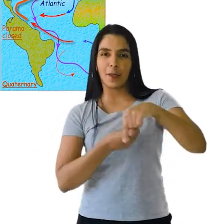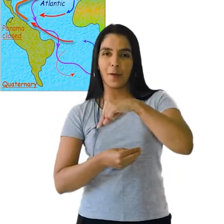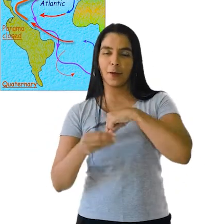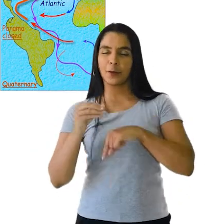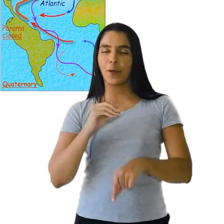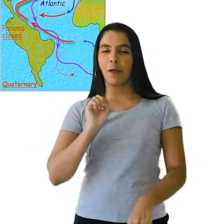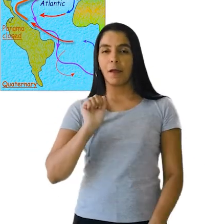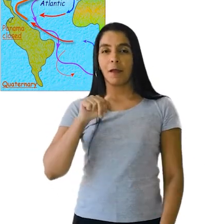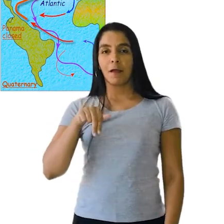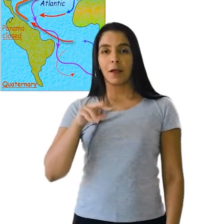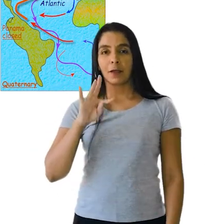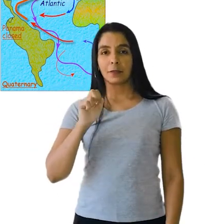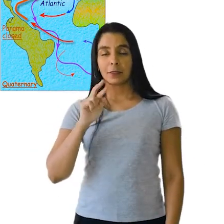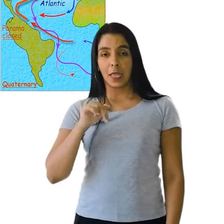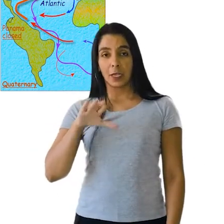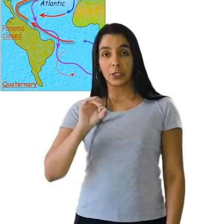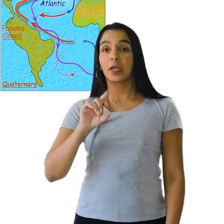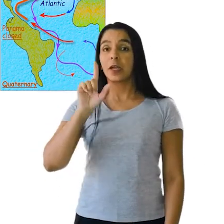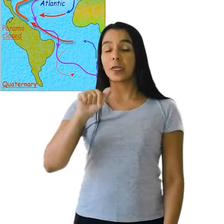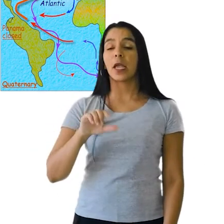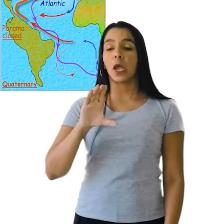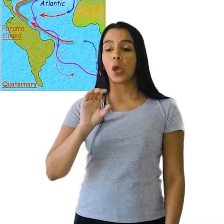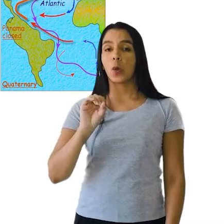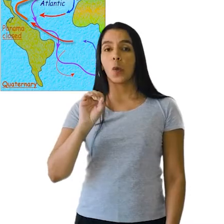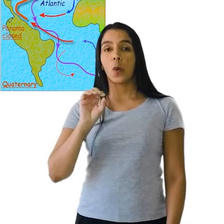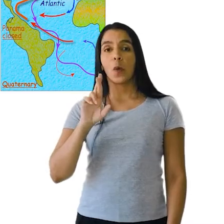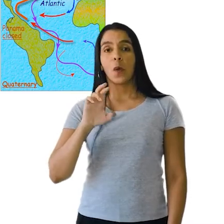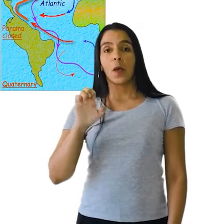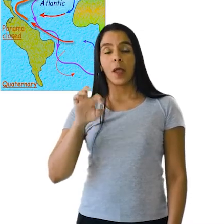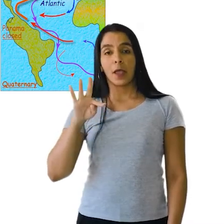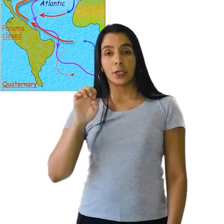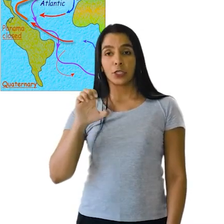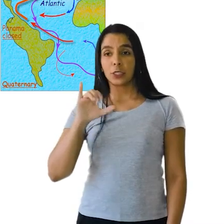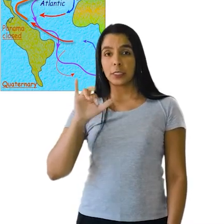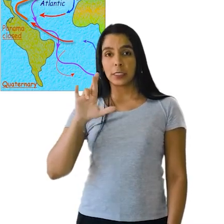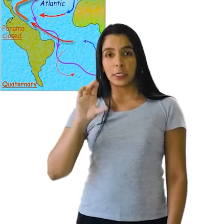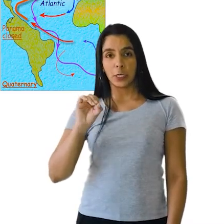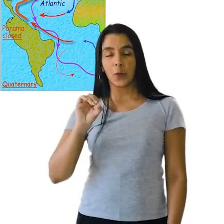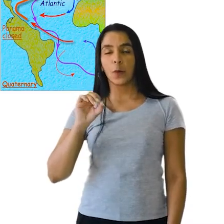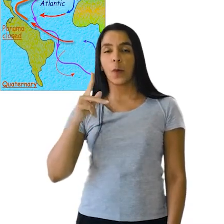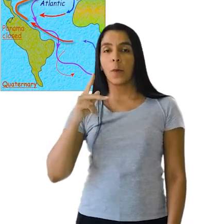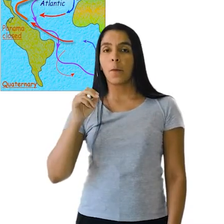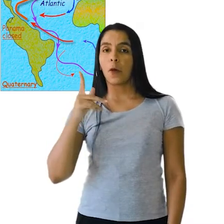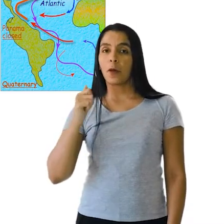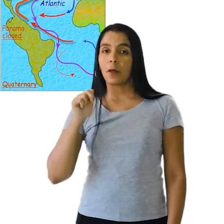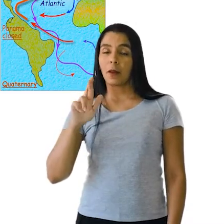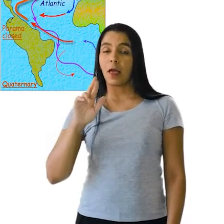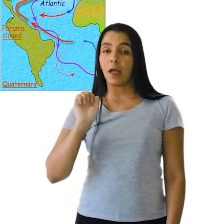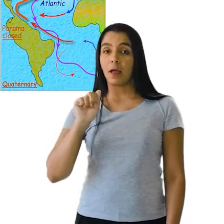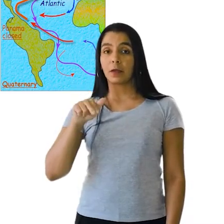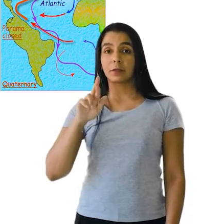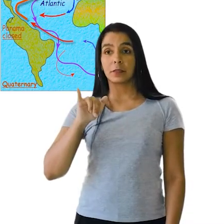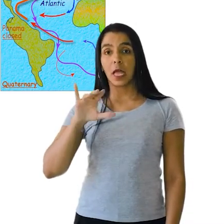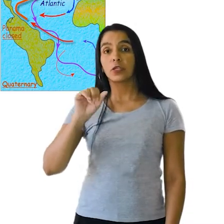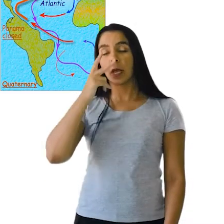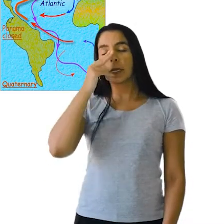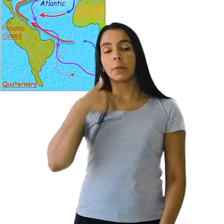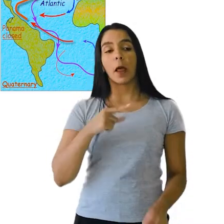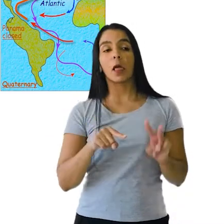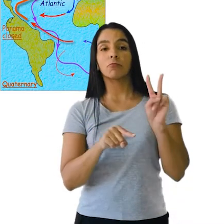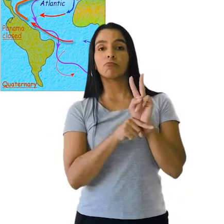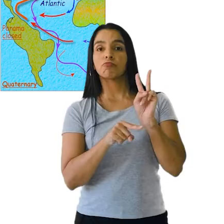Antártica, que a gente chama de corrente, a gente reconhece hoje como a corrente circumpolar antártica, e que de alguma forma